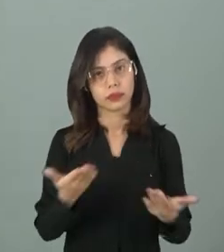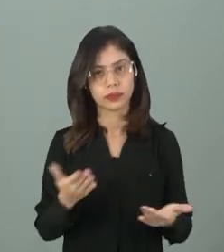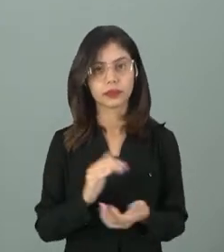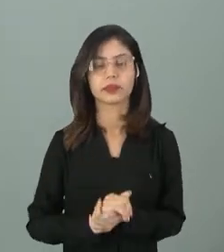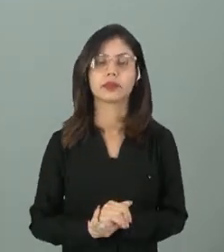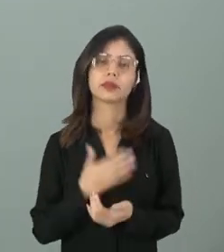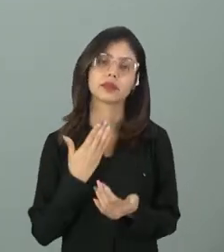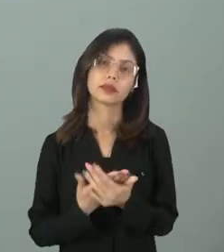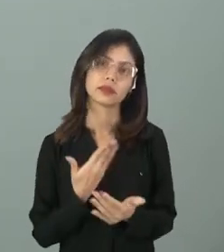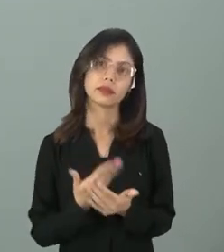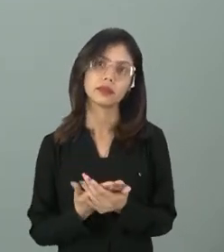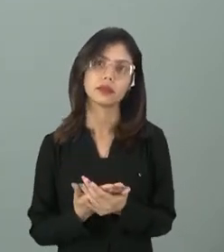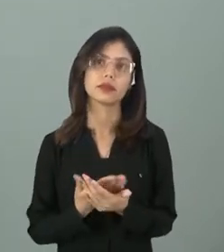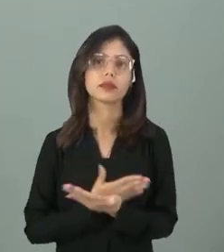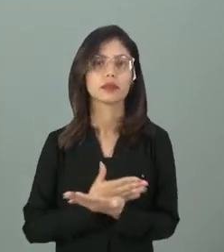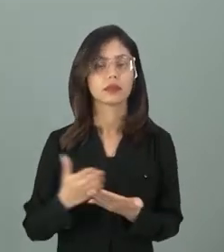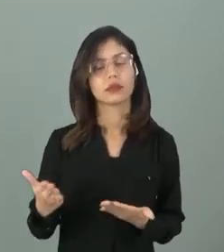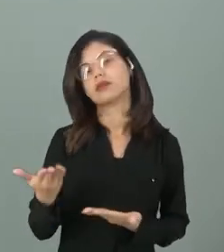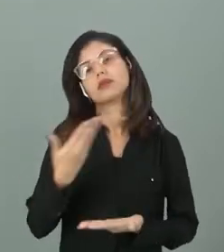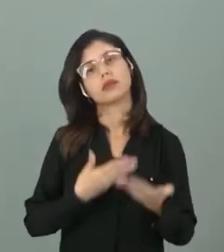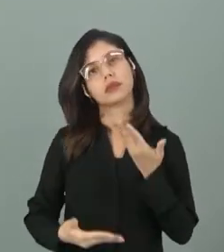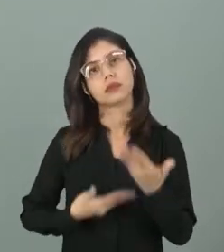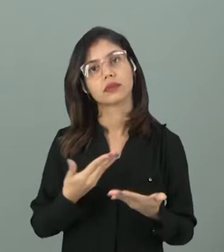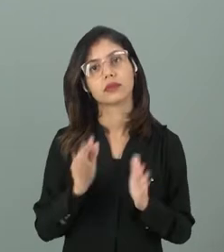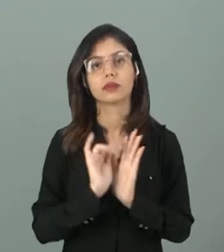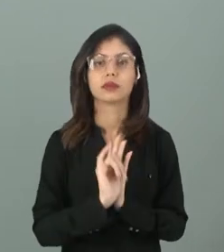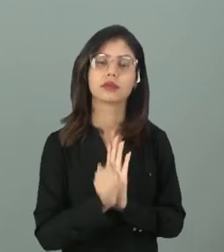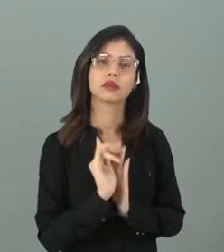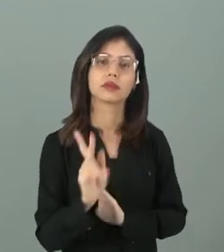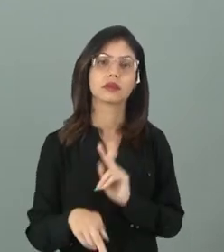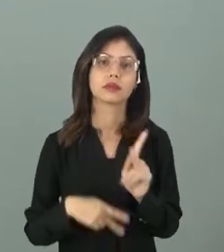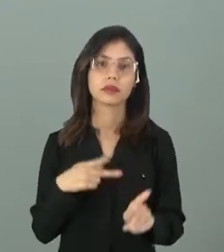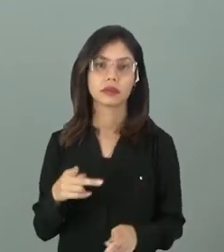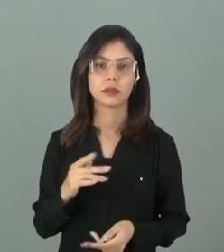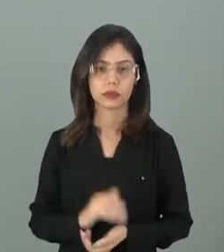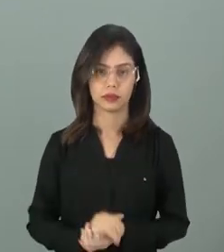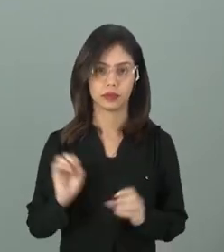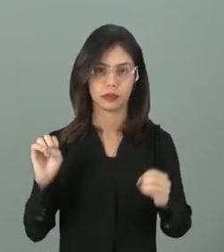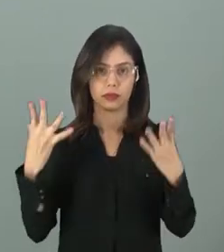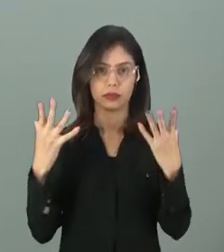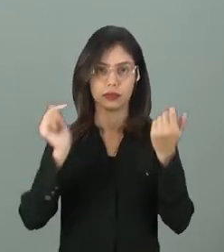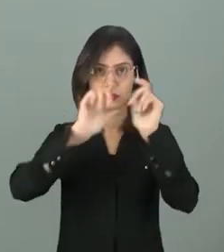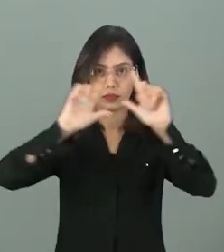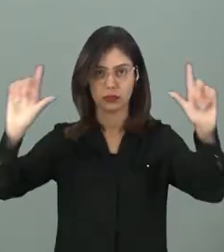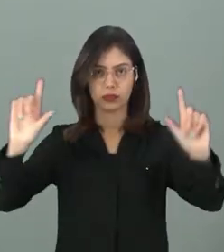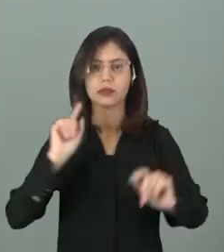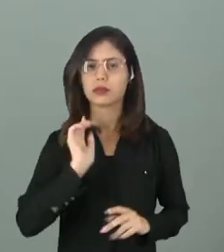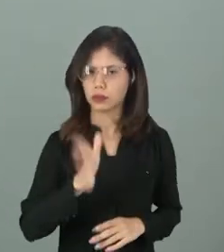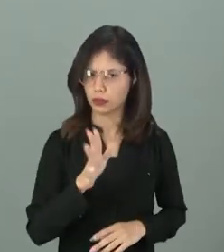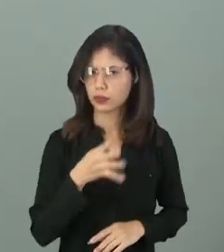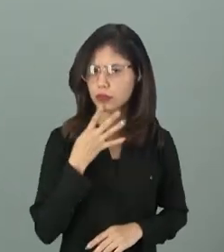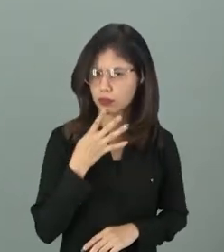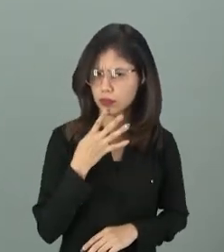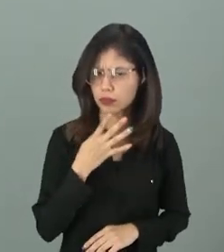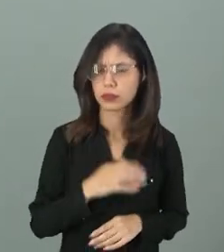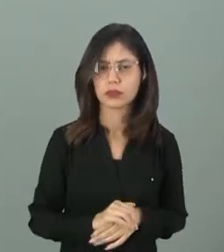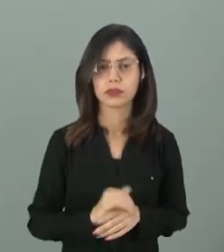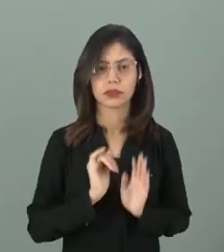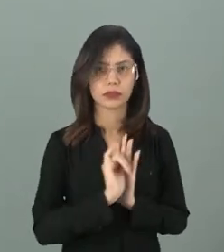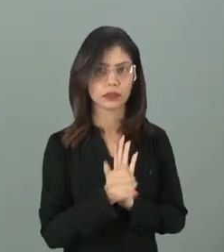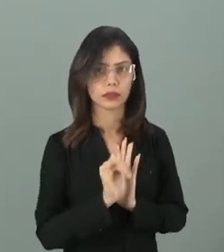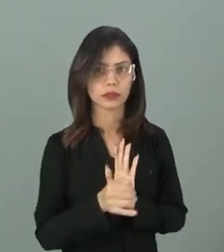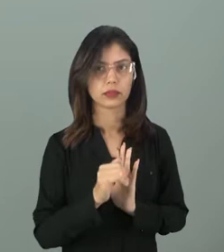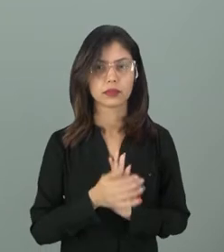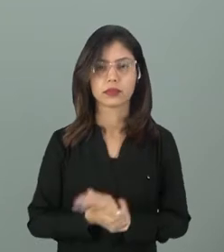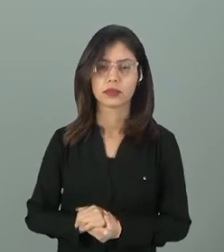para nós darmos início antes eu vou compartilhar com vocês no conto Popular chamado Festa no Céu já ouviram esse